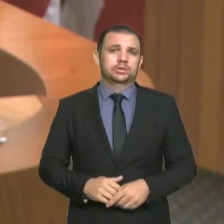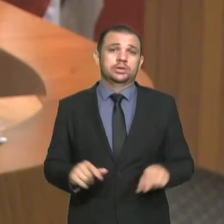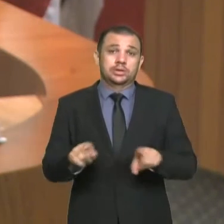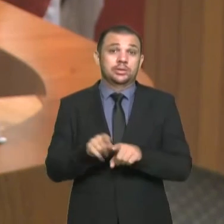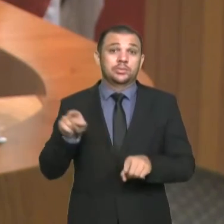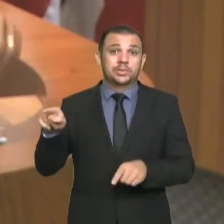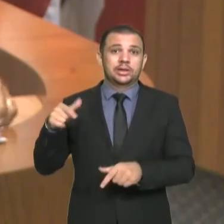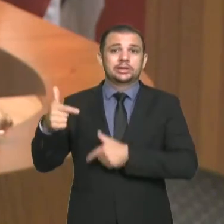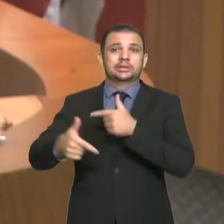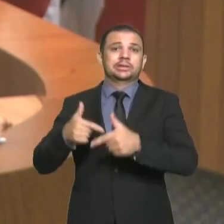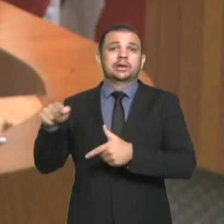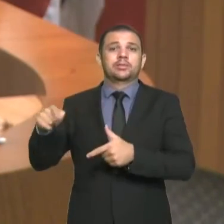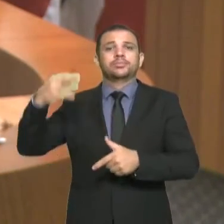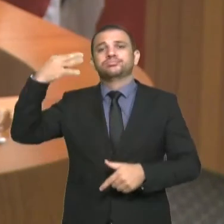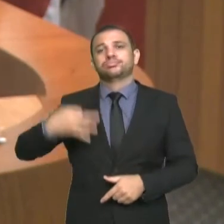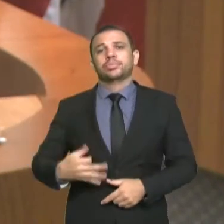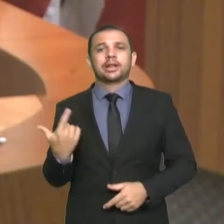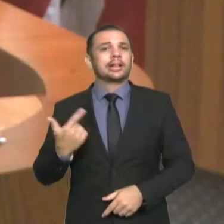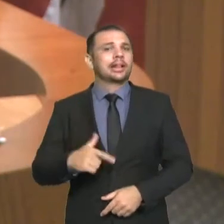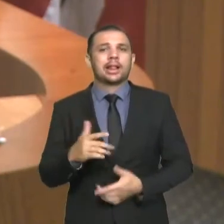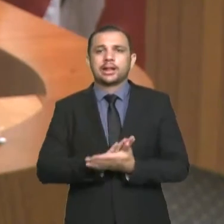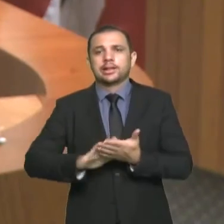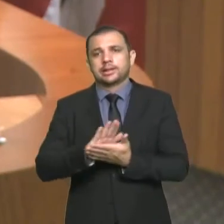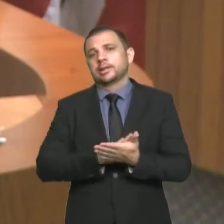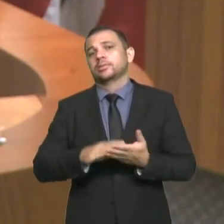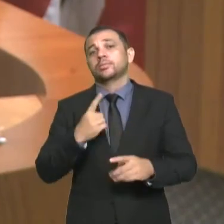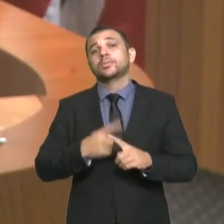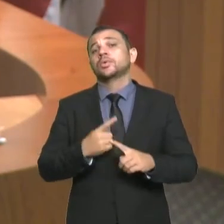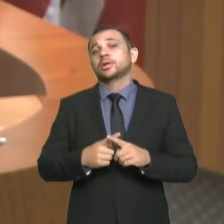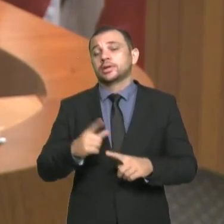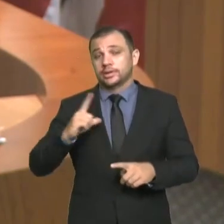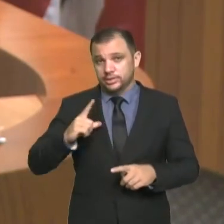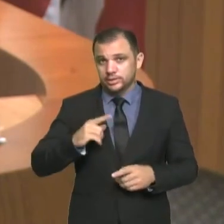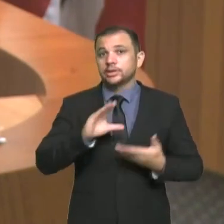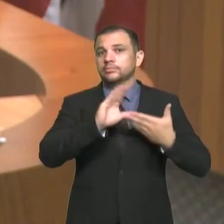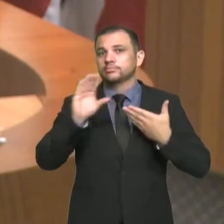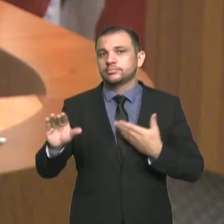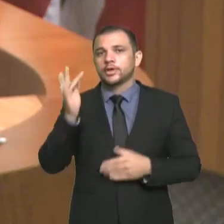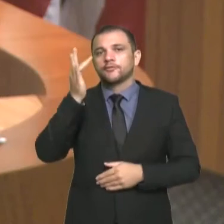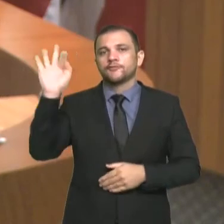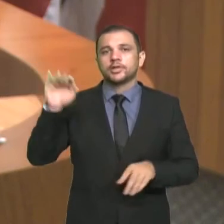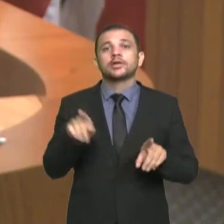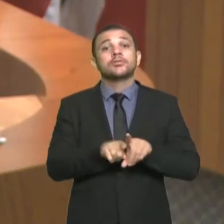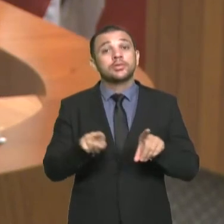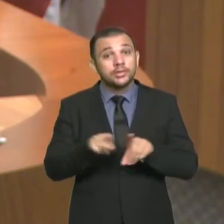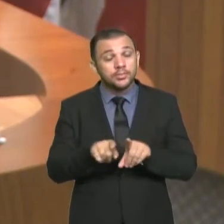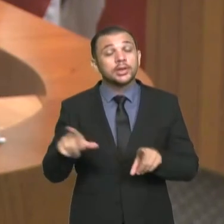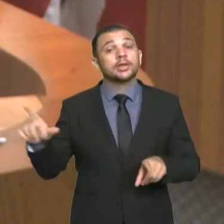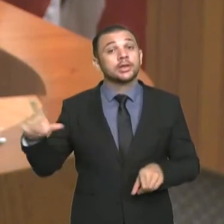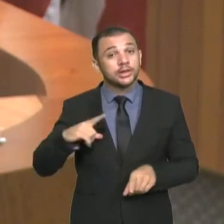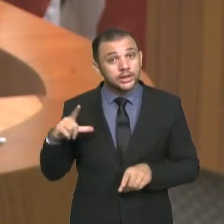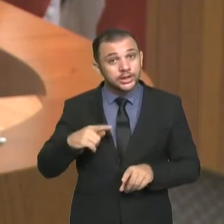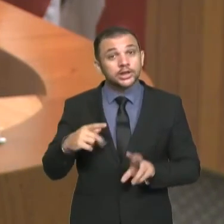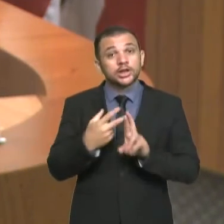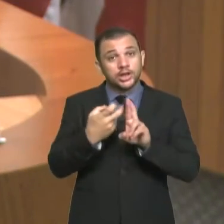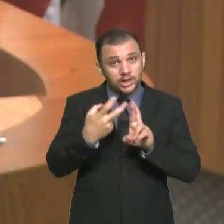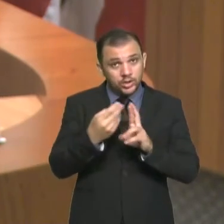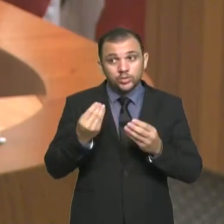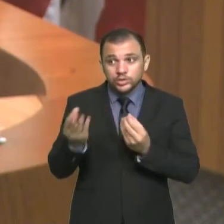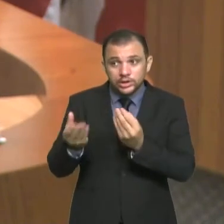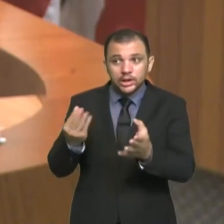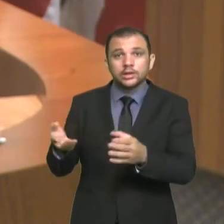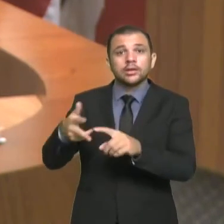com imoralidade, porque existe verba federal, existem recursos para manutenção dessas